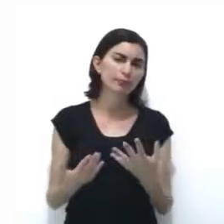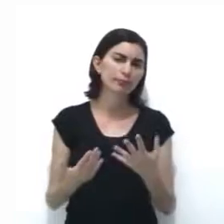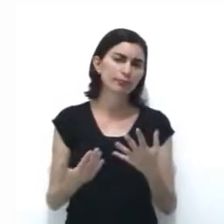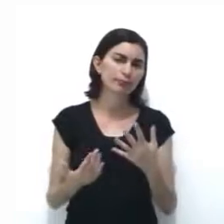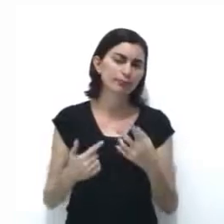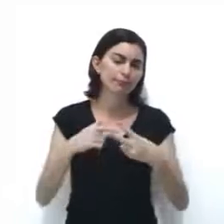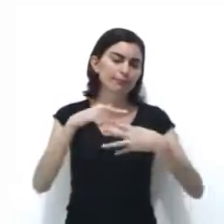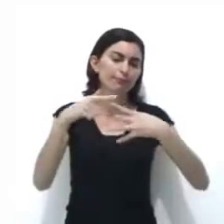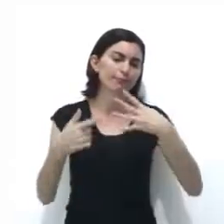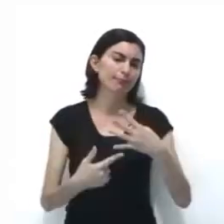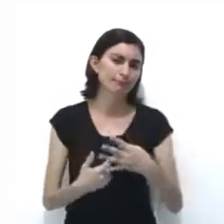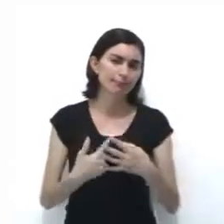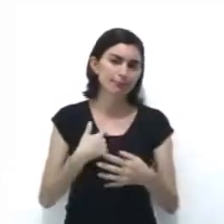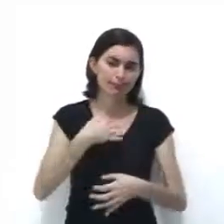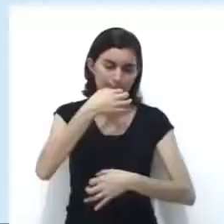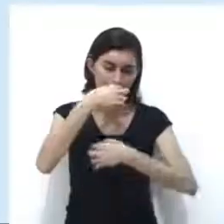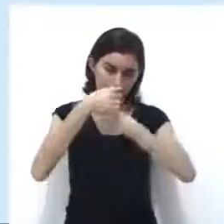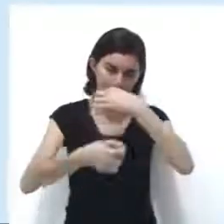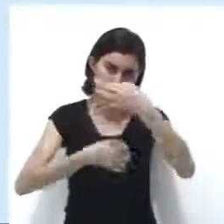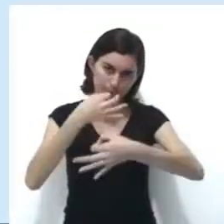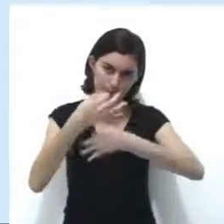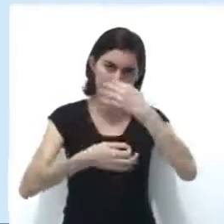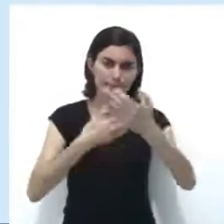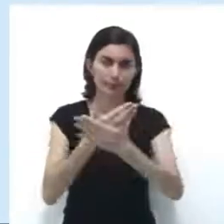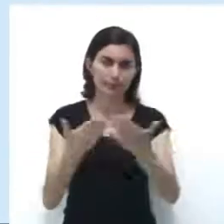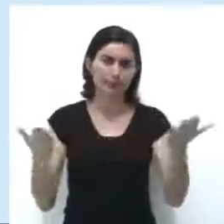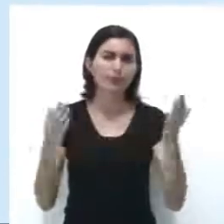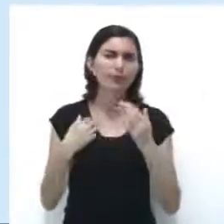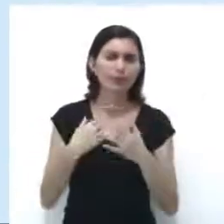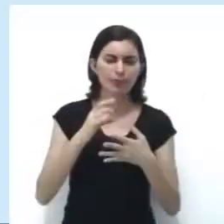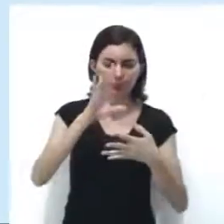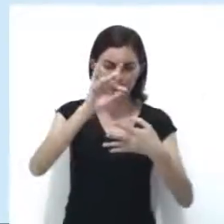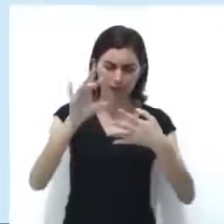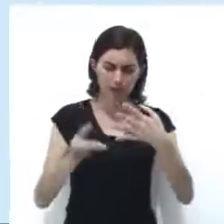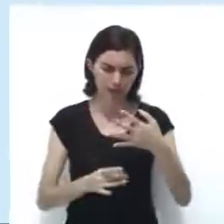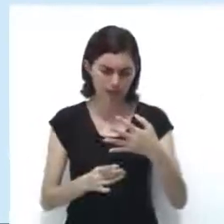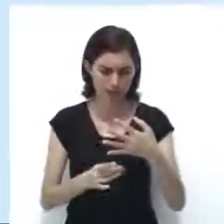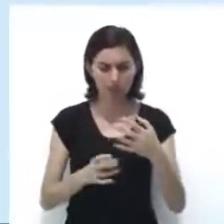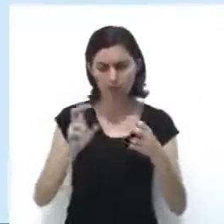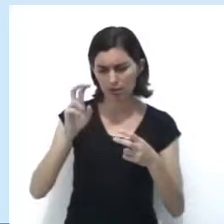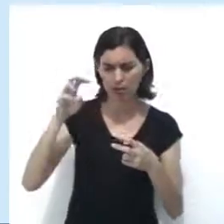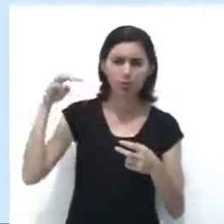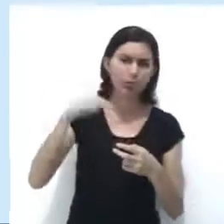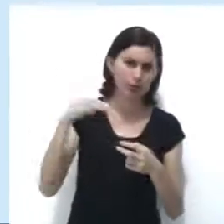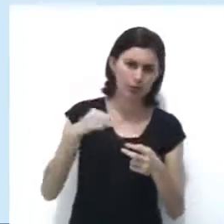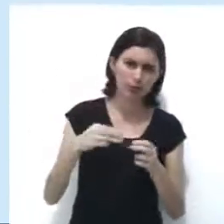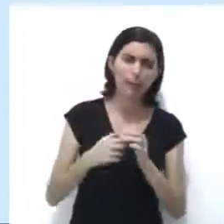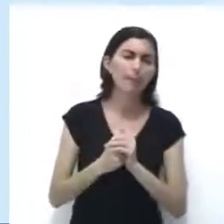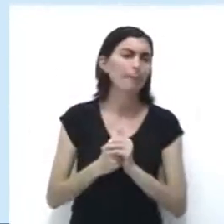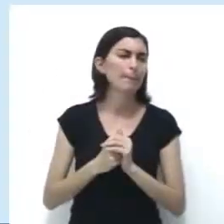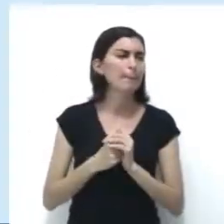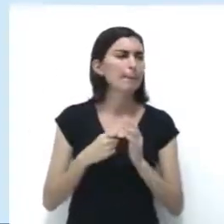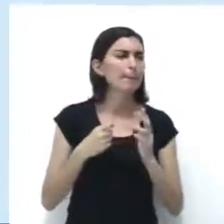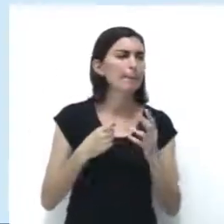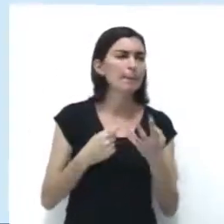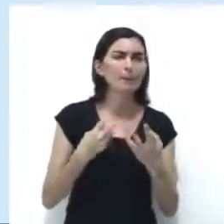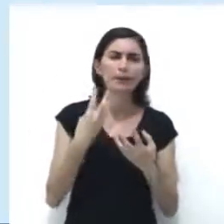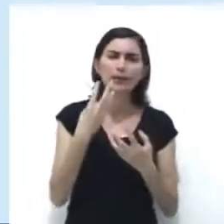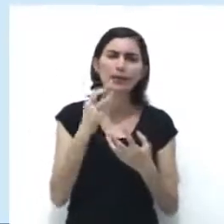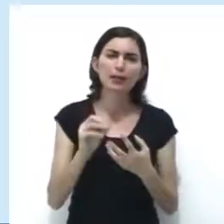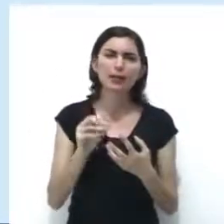graus. Olha só, quero dar uma dica aqui para você. Cada 5 minutos equivalem